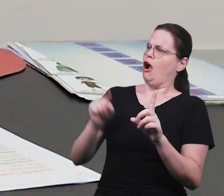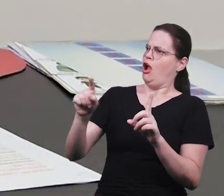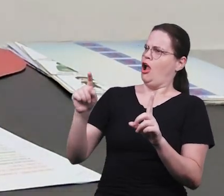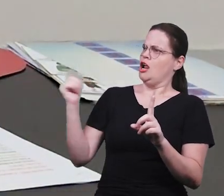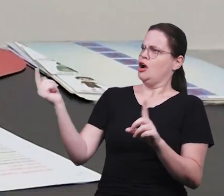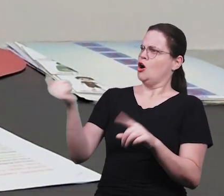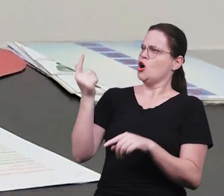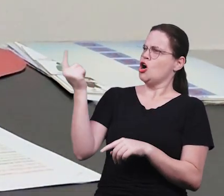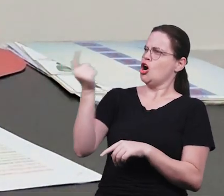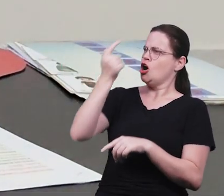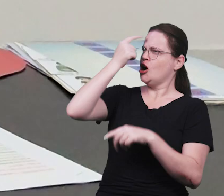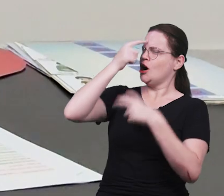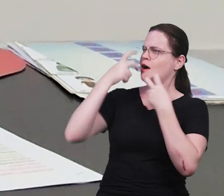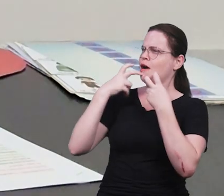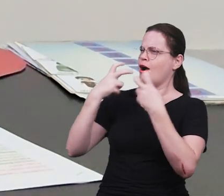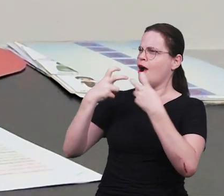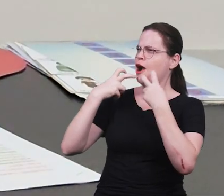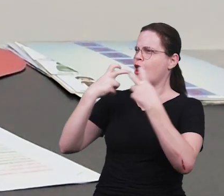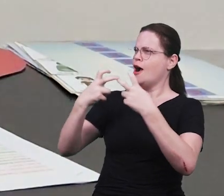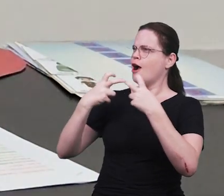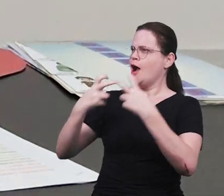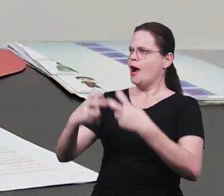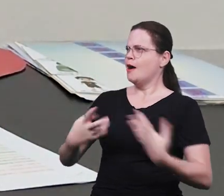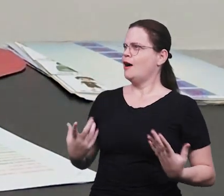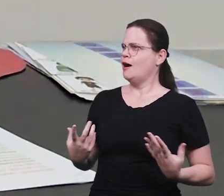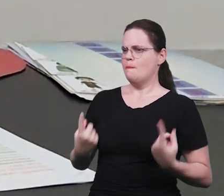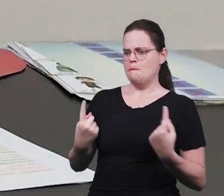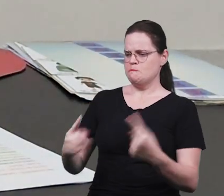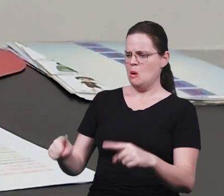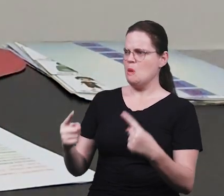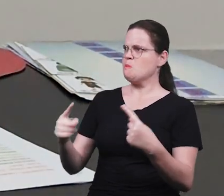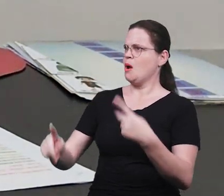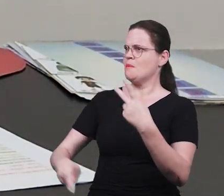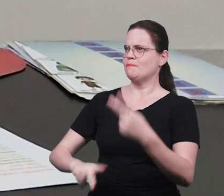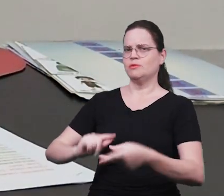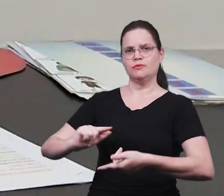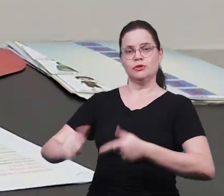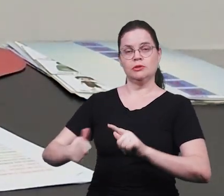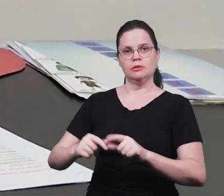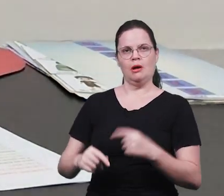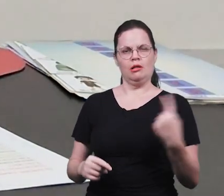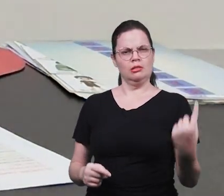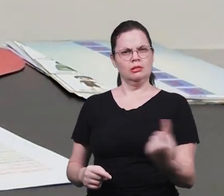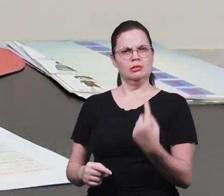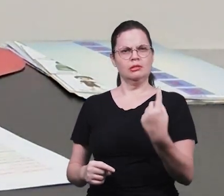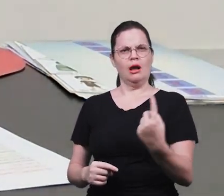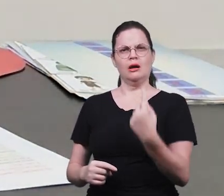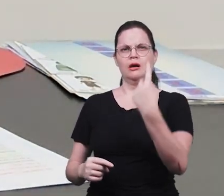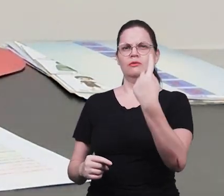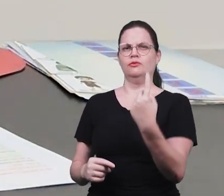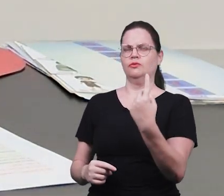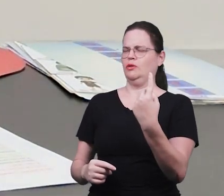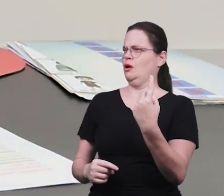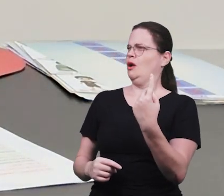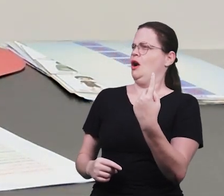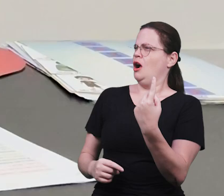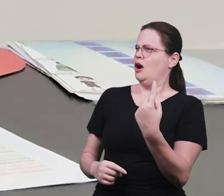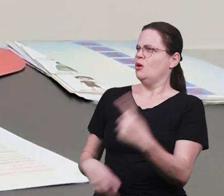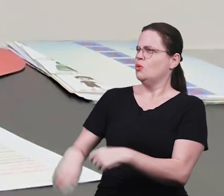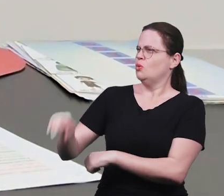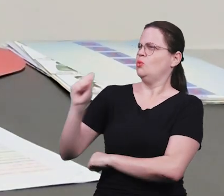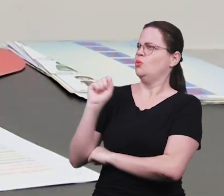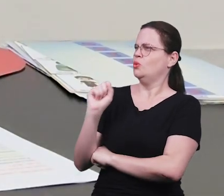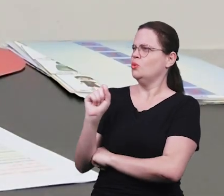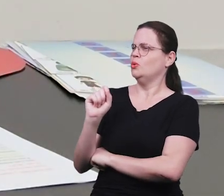Golias, que estava afrontando o exército de Israel. E Davi se dispôs a